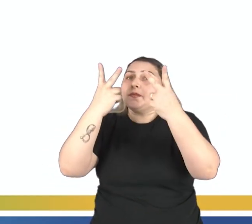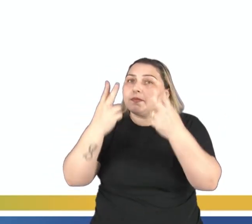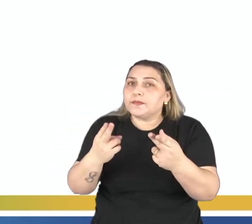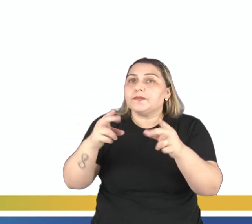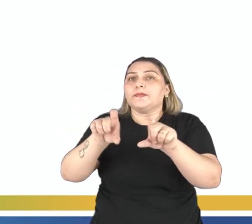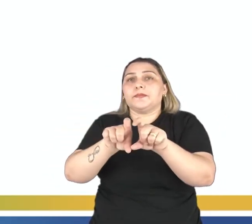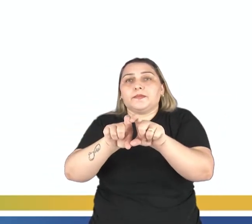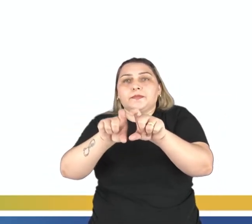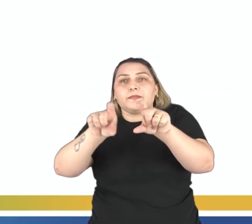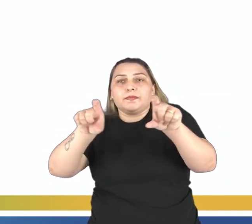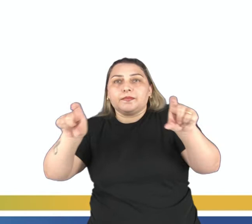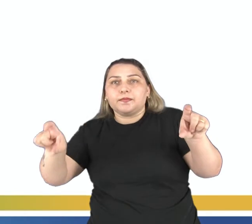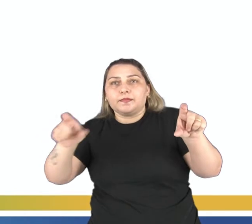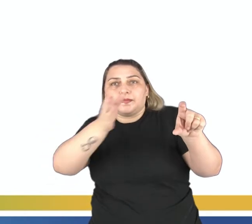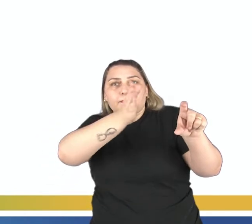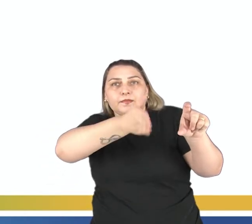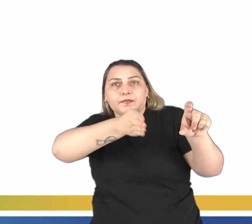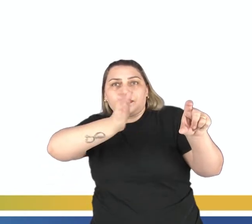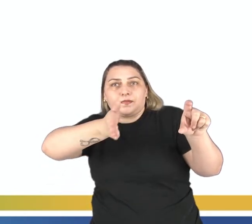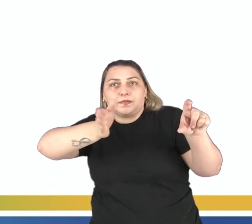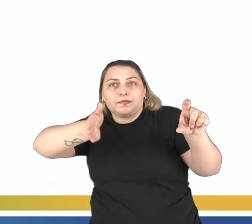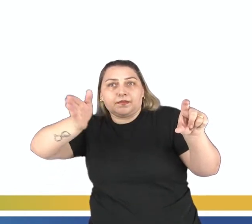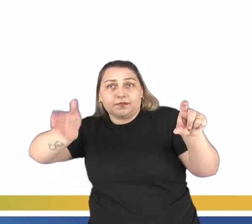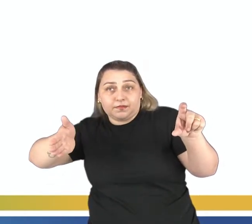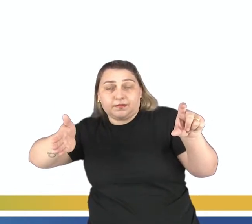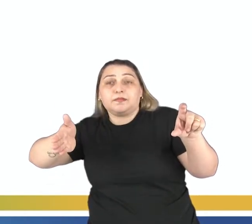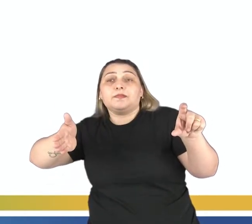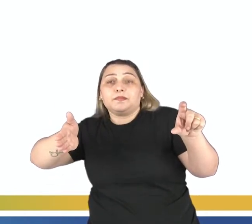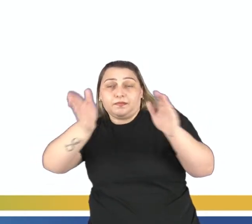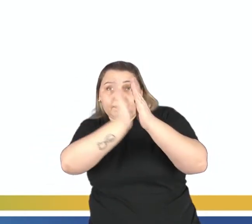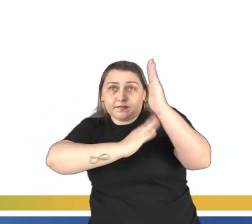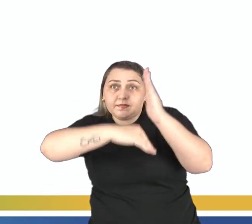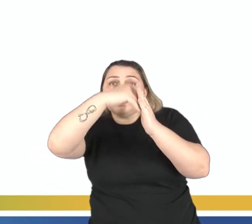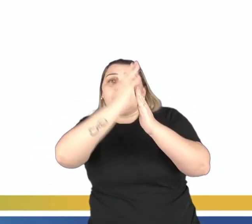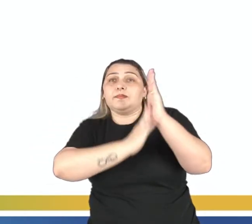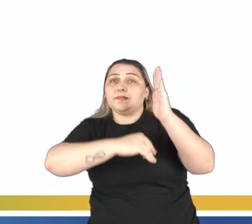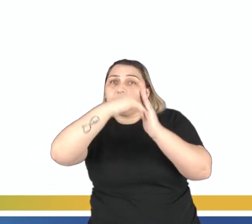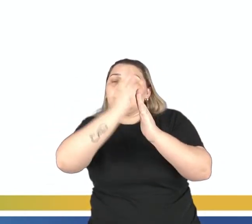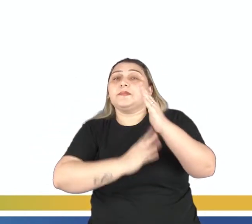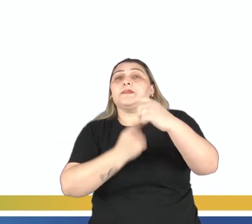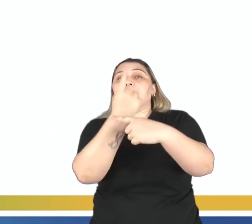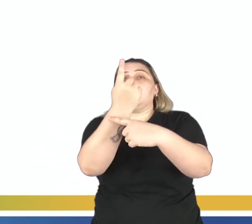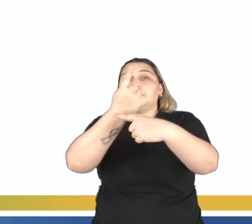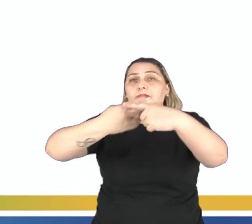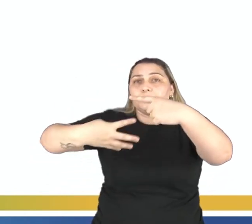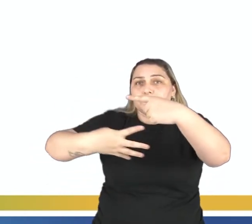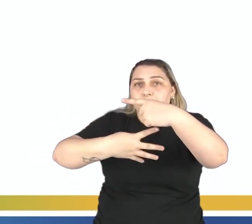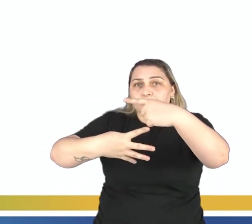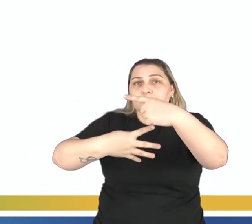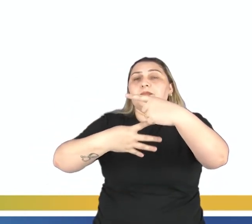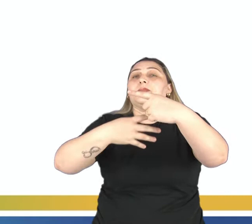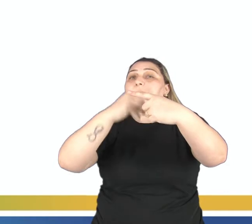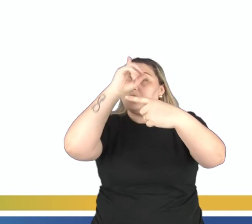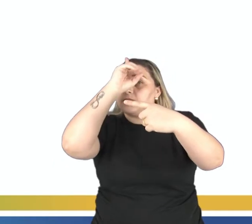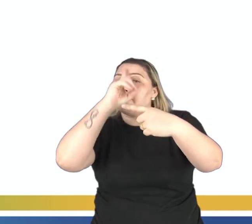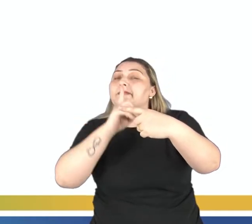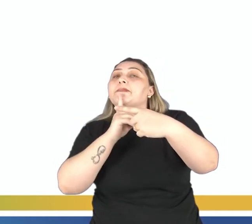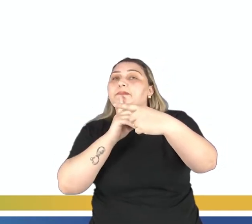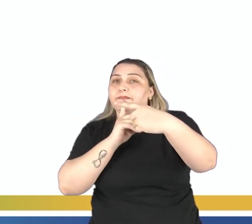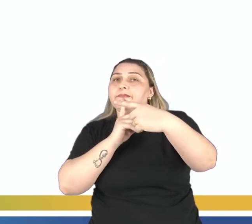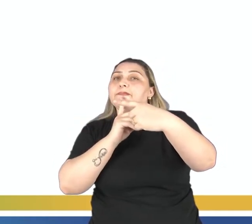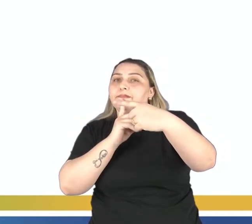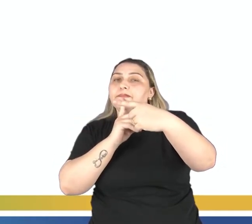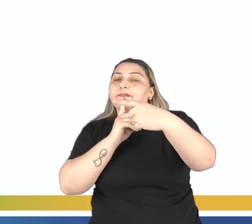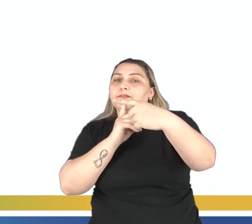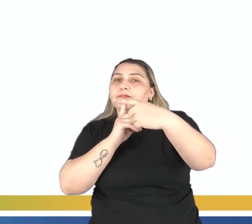tamanho, só que dividida em 4 partes. E a fração que representa a parte pintada é uma parte em